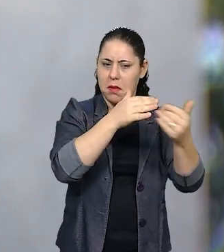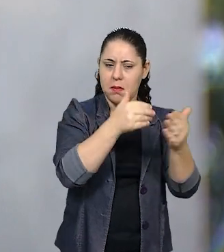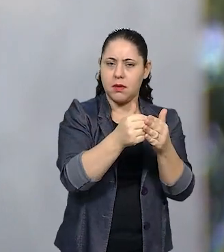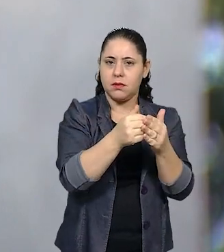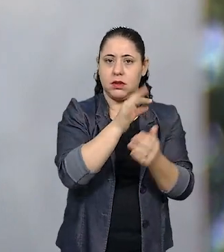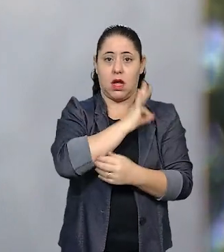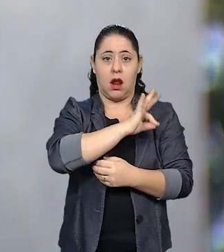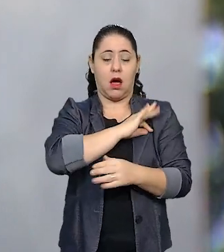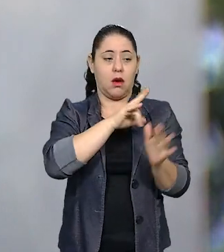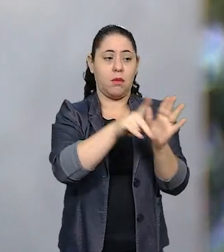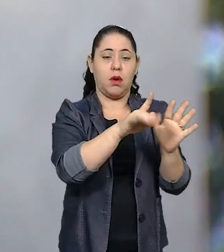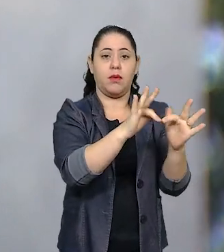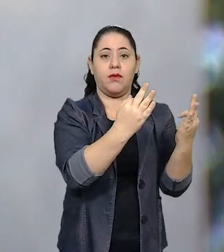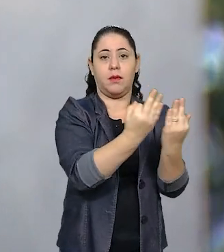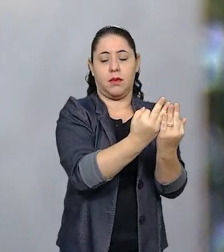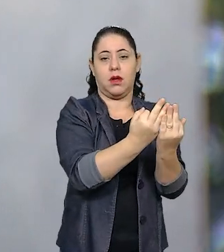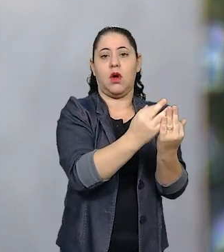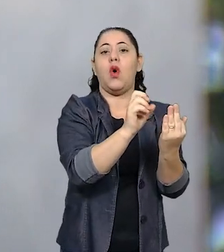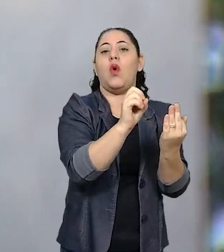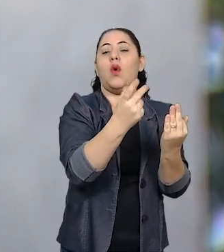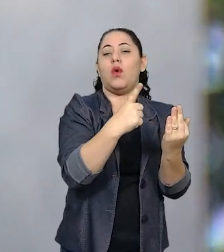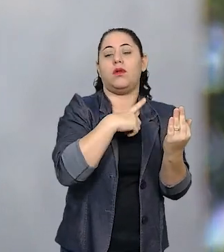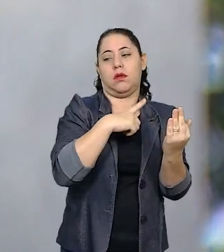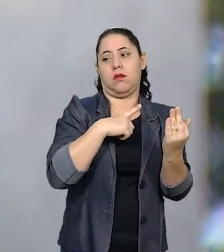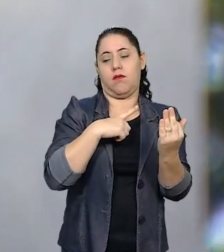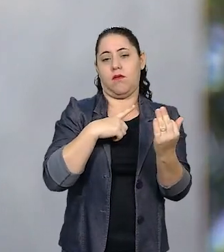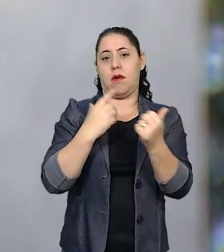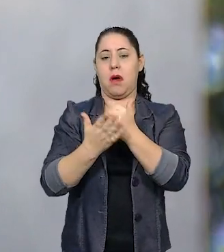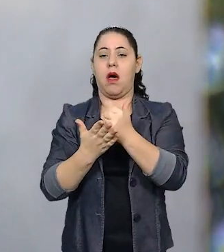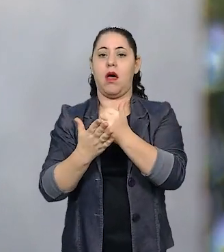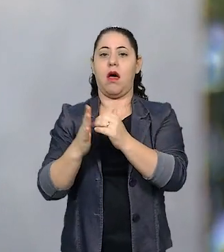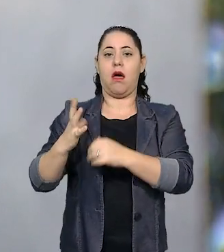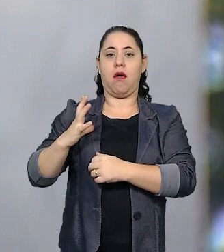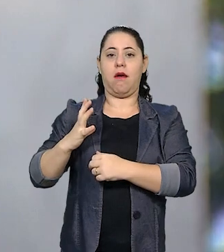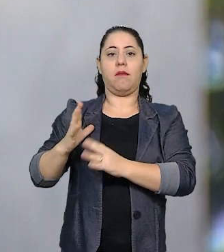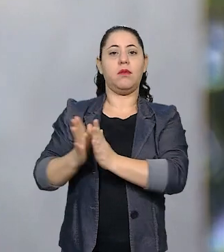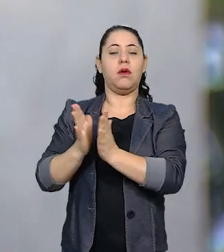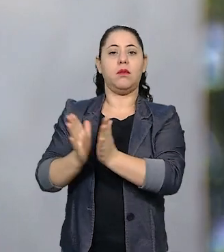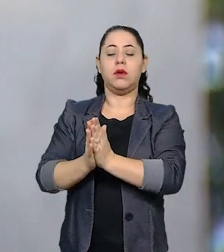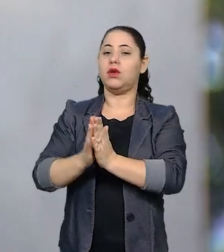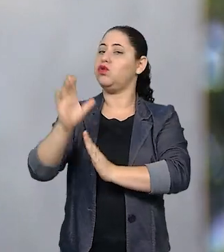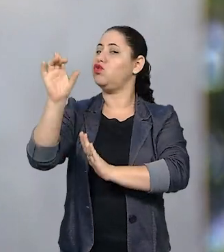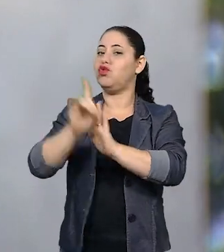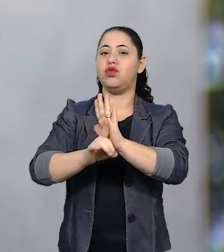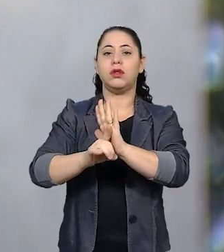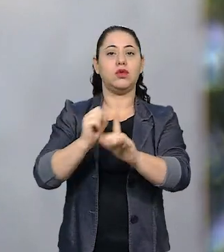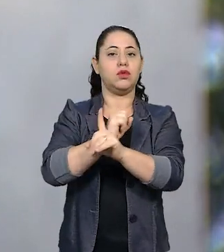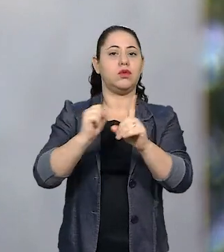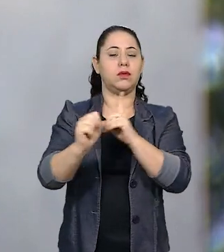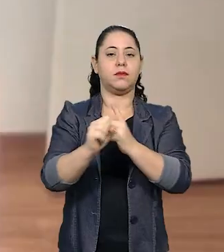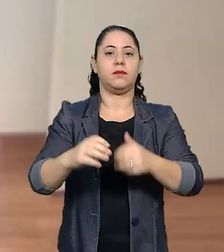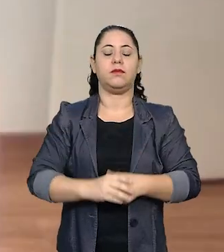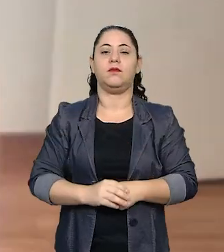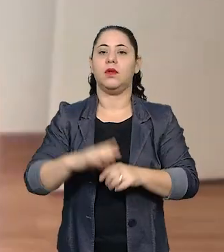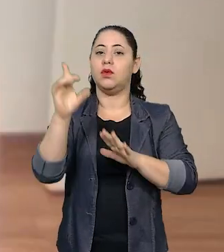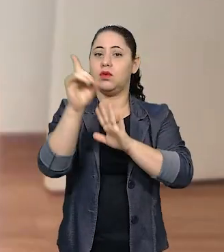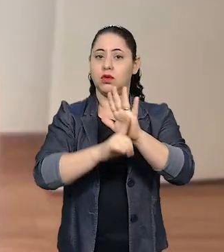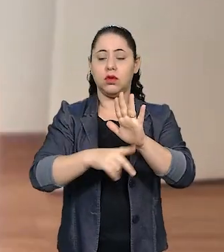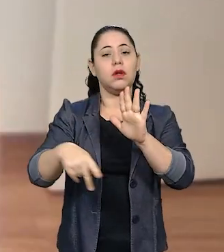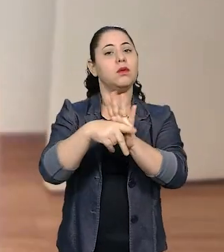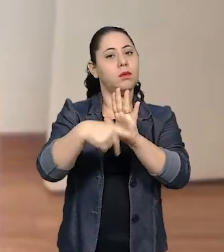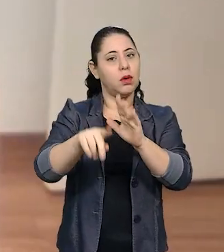Lei 9.394 de 96. O texto é claro: independentemente da remuneração dos pais